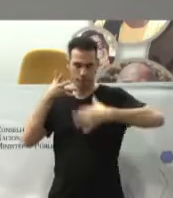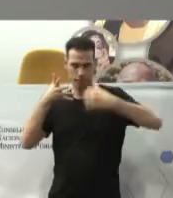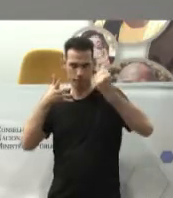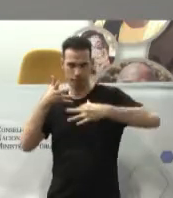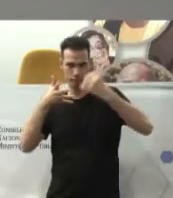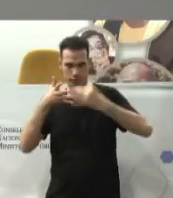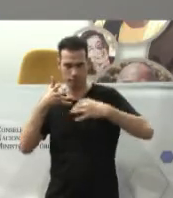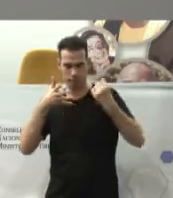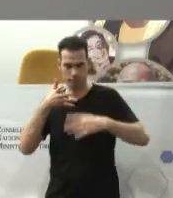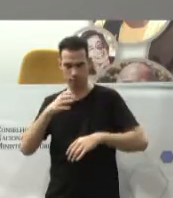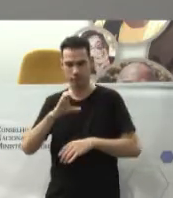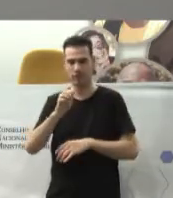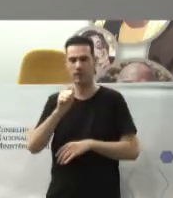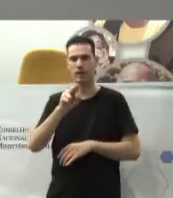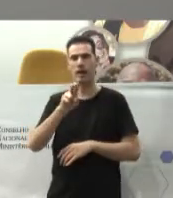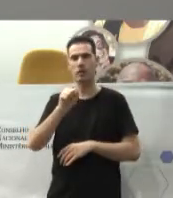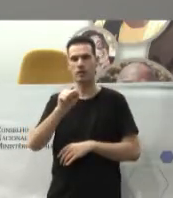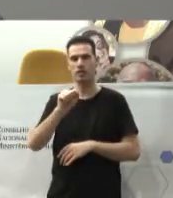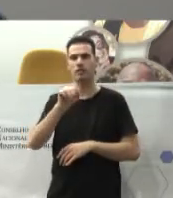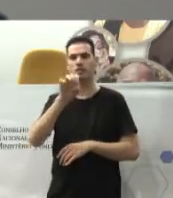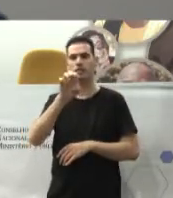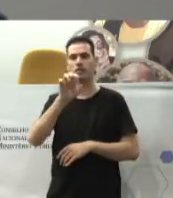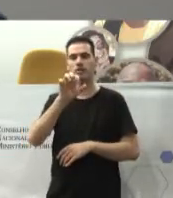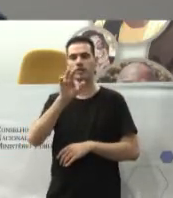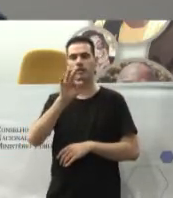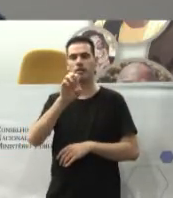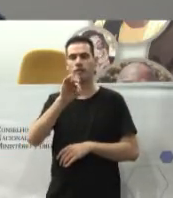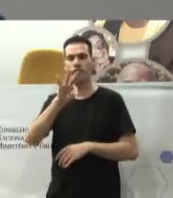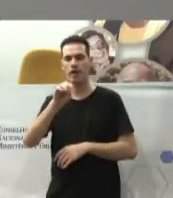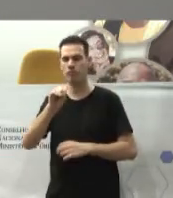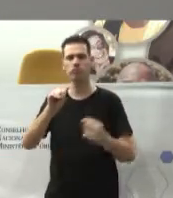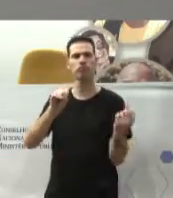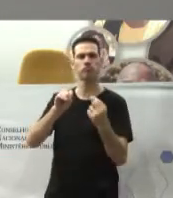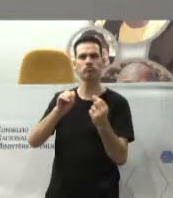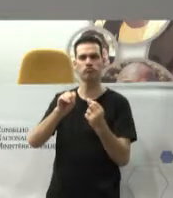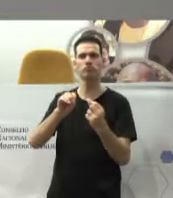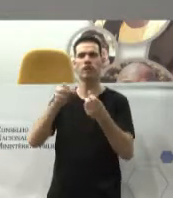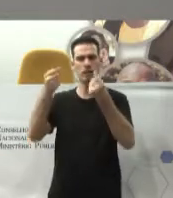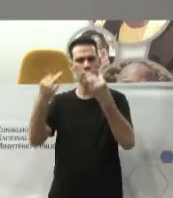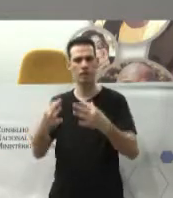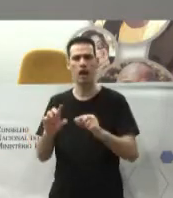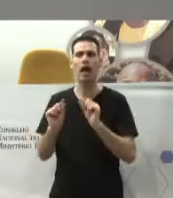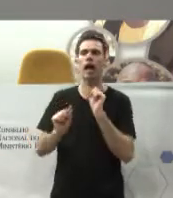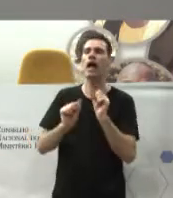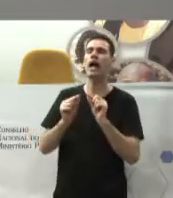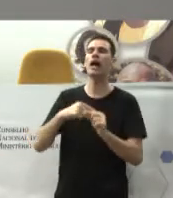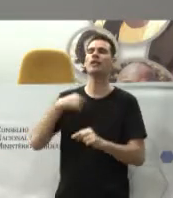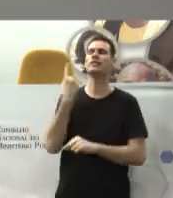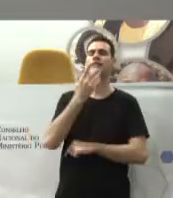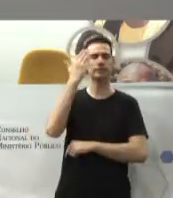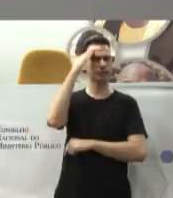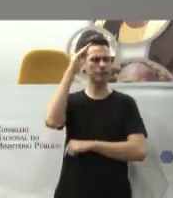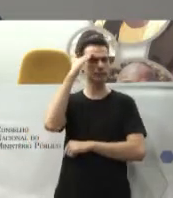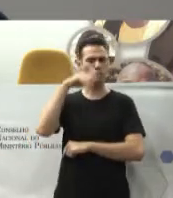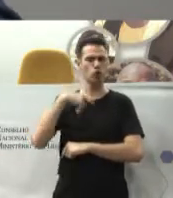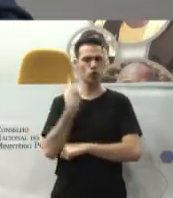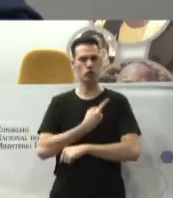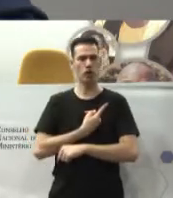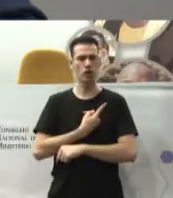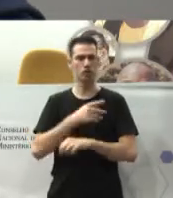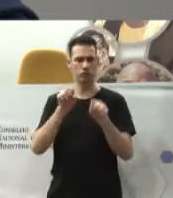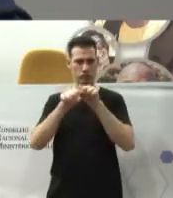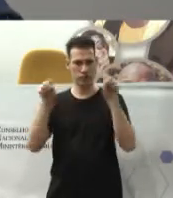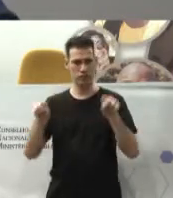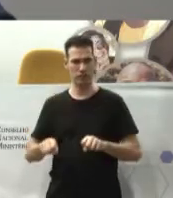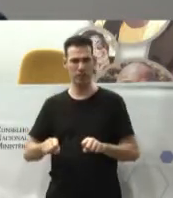relação de causa e efeito, que ficou muito clara aí em todas as falas, o que nós observamos? É que o modelo nosso é